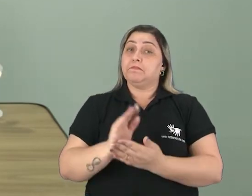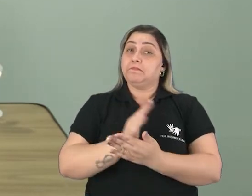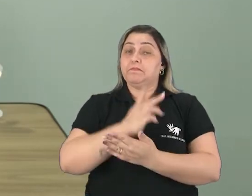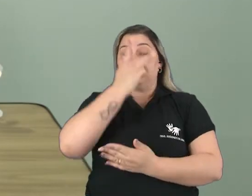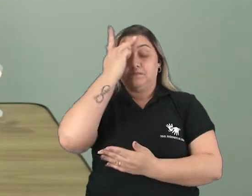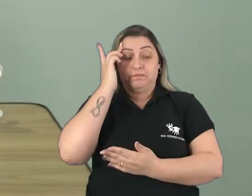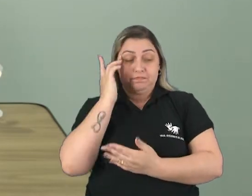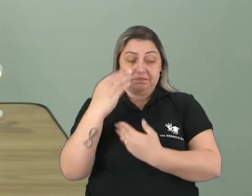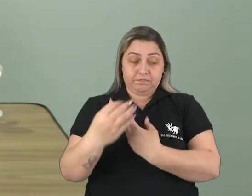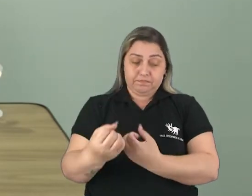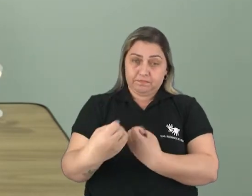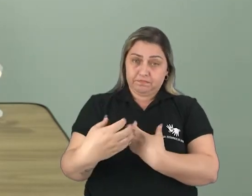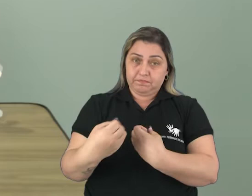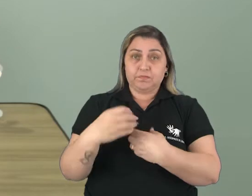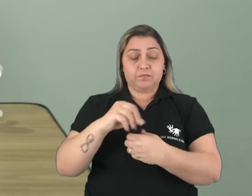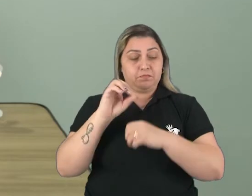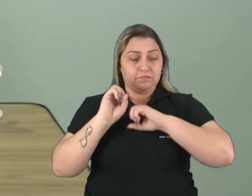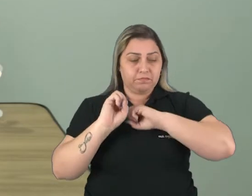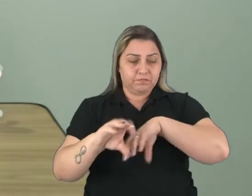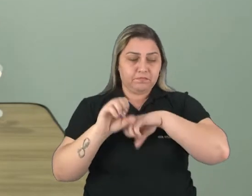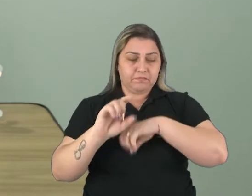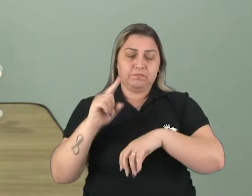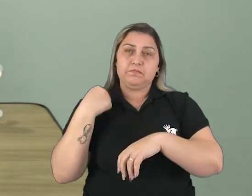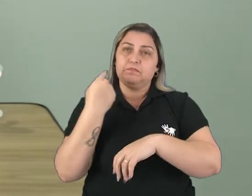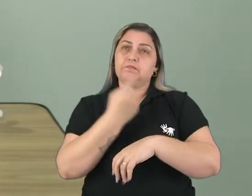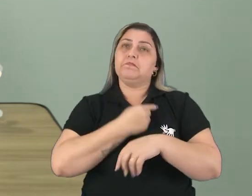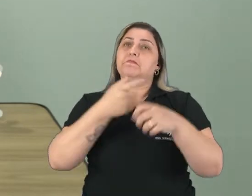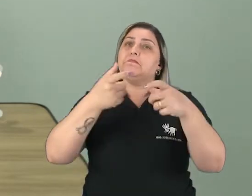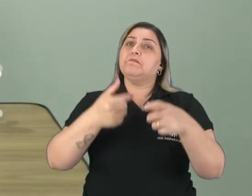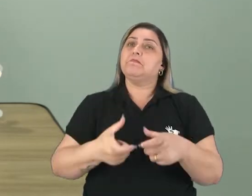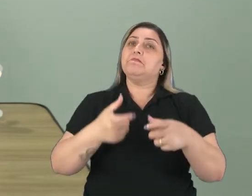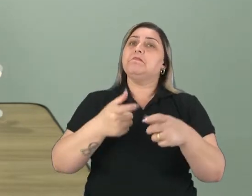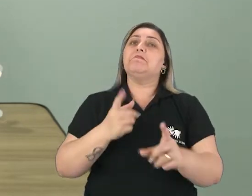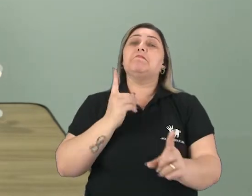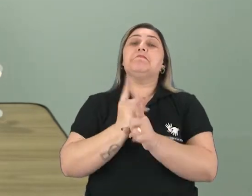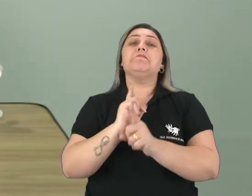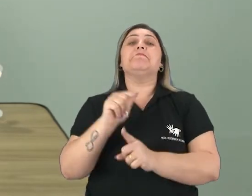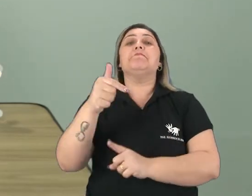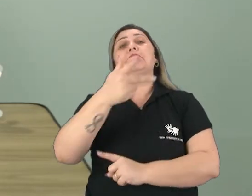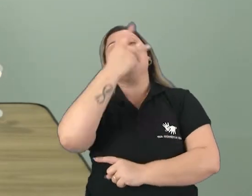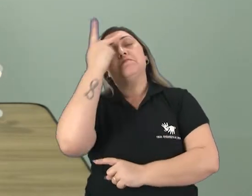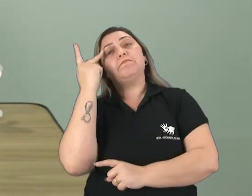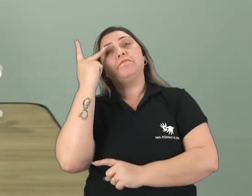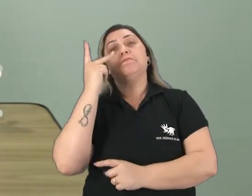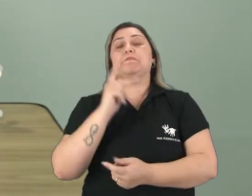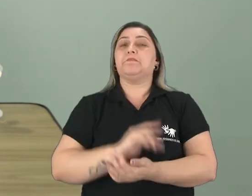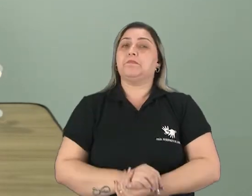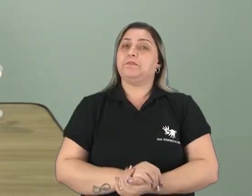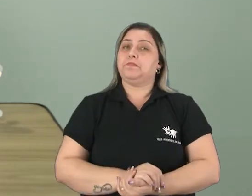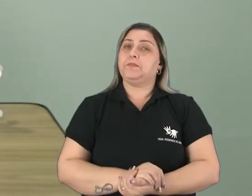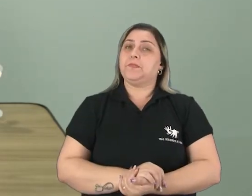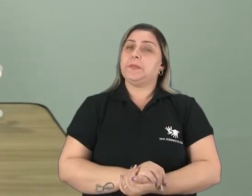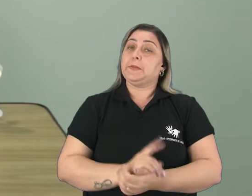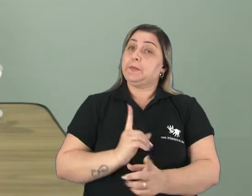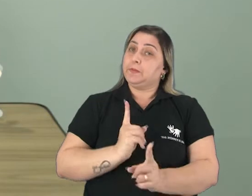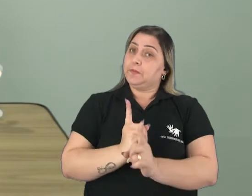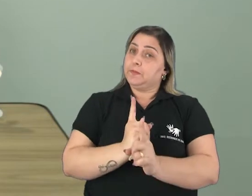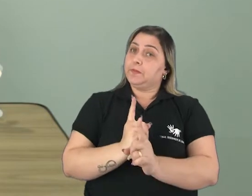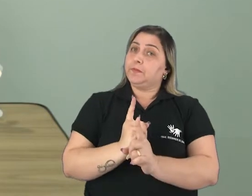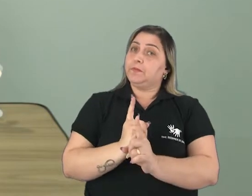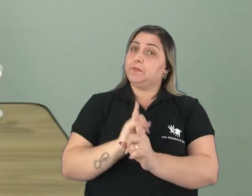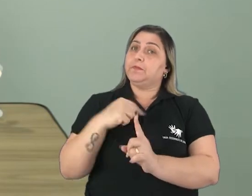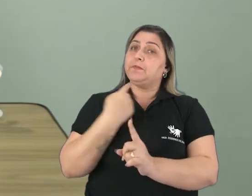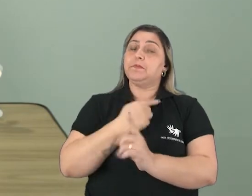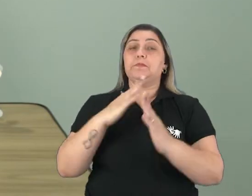até mesmo para ensinar a nossa localização para uma outra pessoa? A localização da nossa